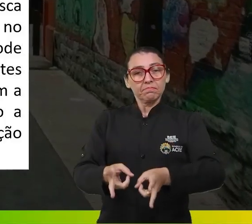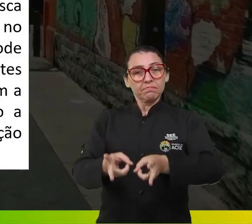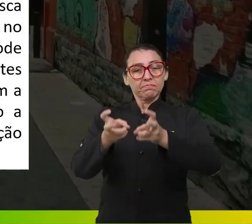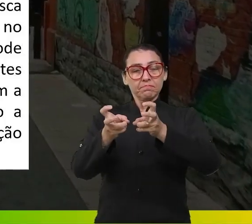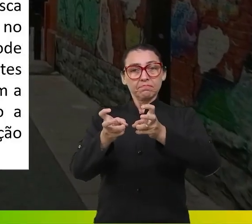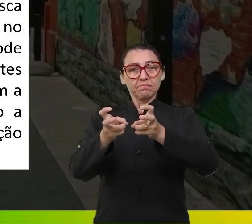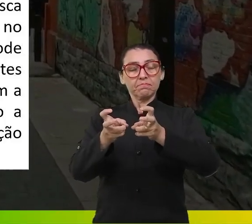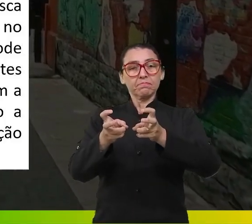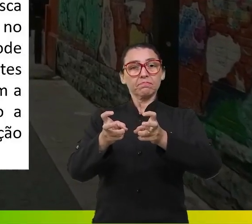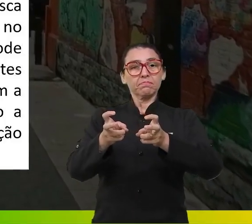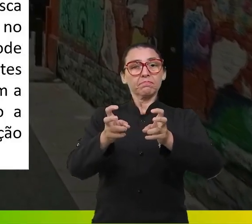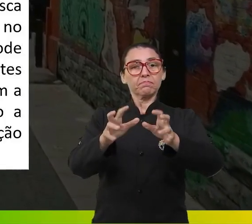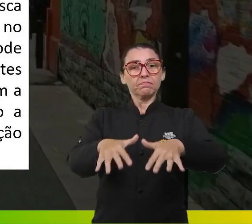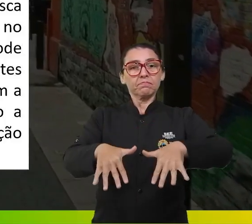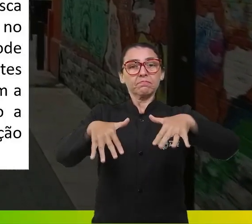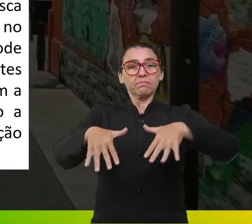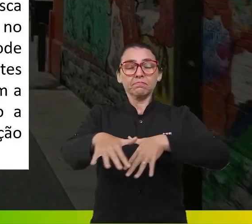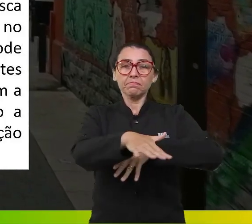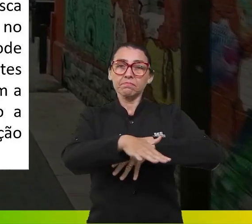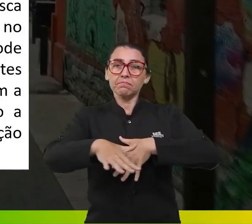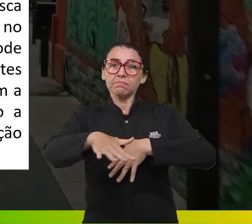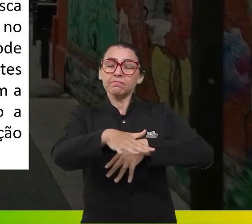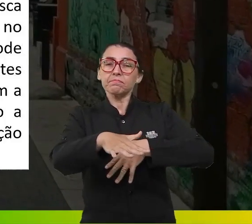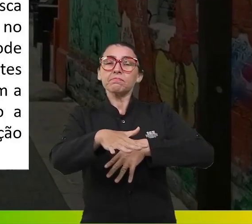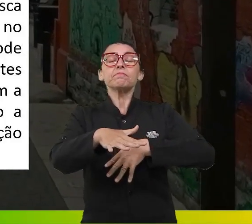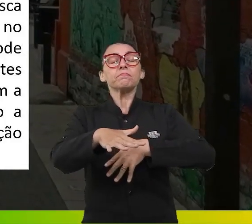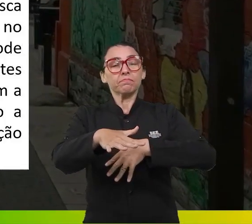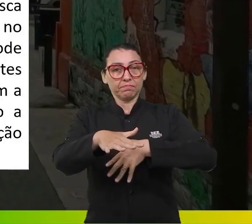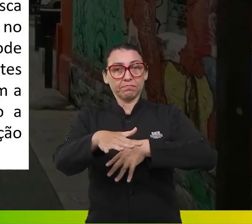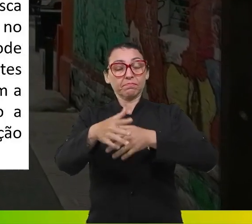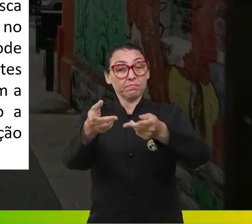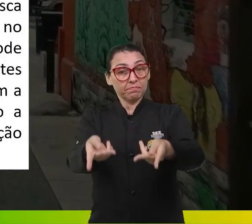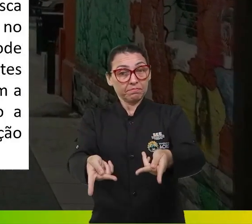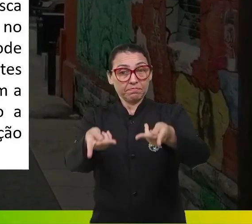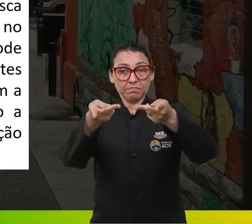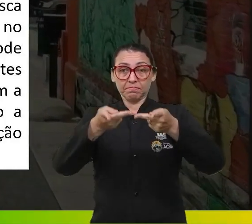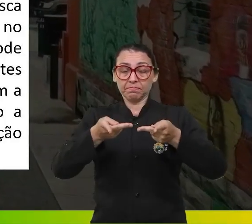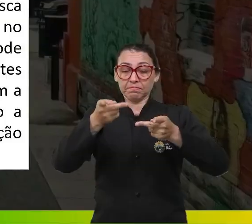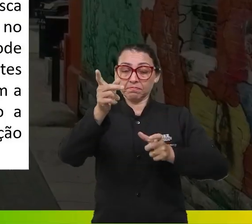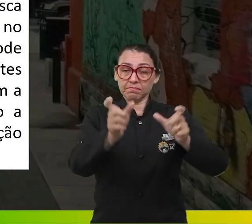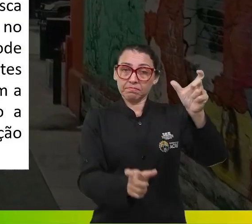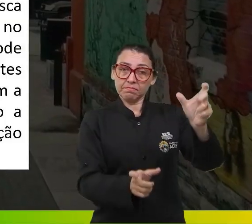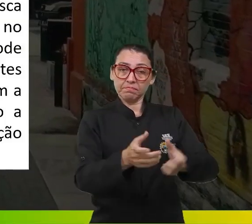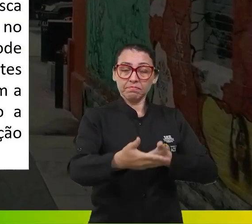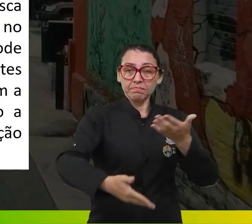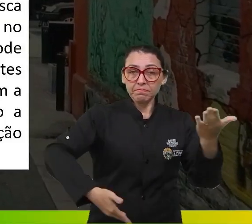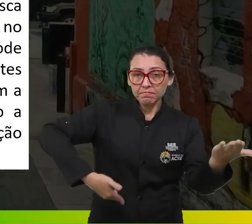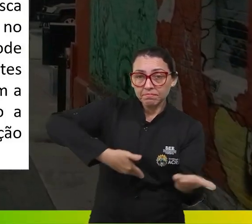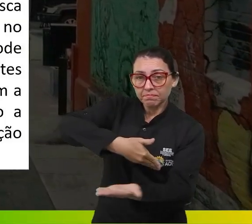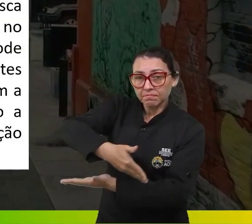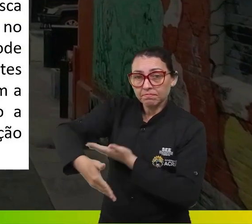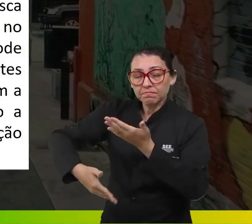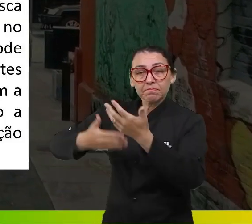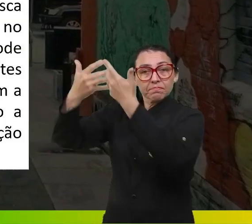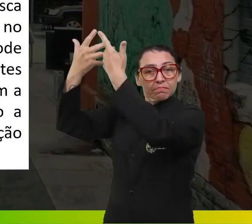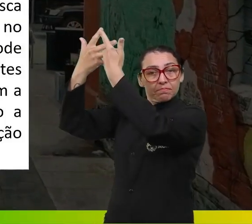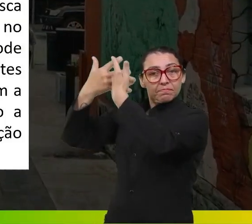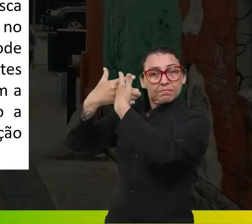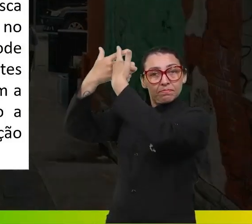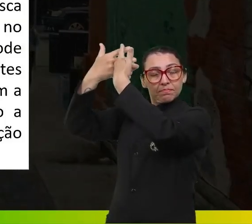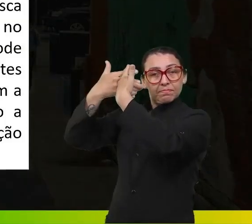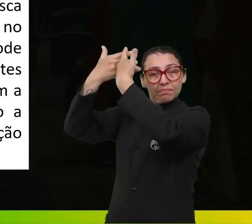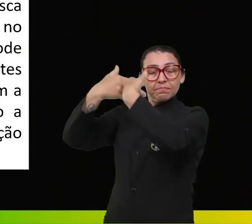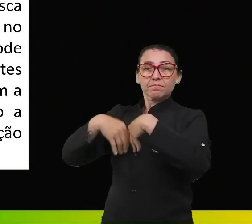de um parque inteiro. Essas obras convidam o público a interagir, refletir